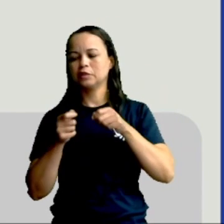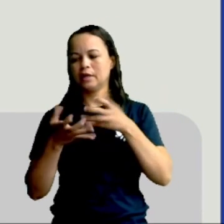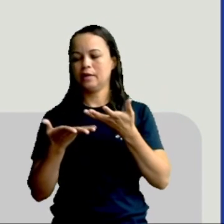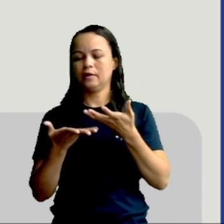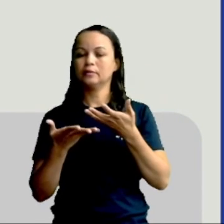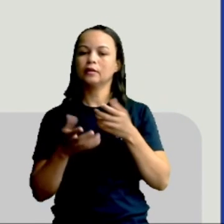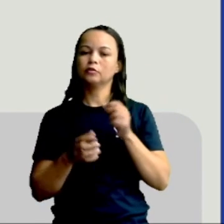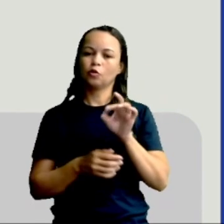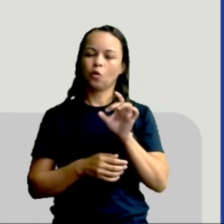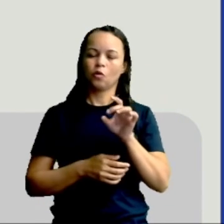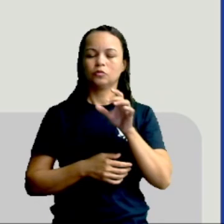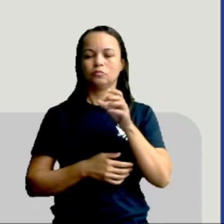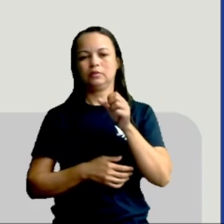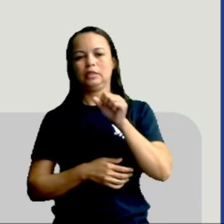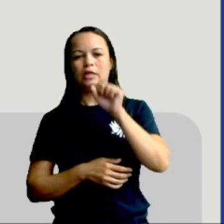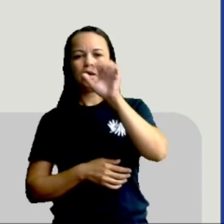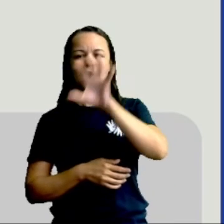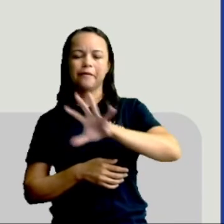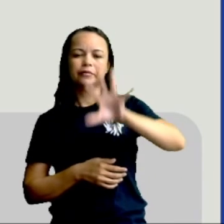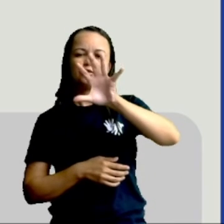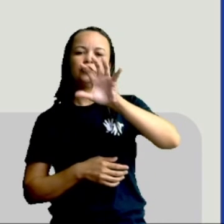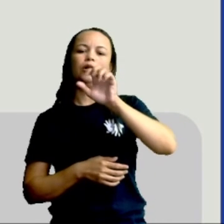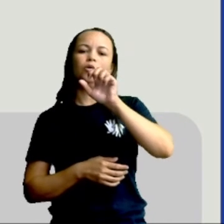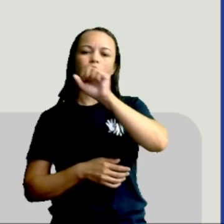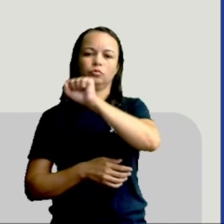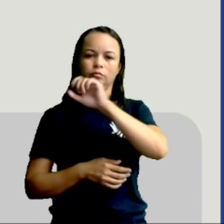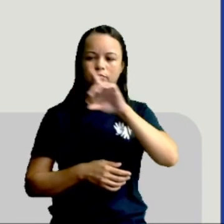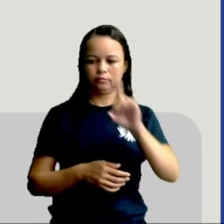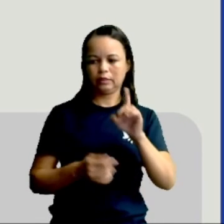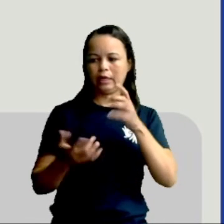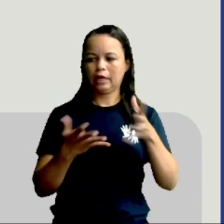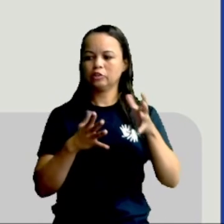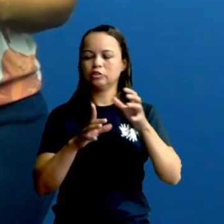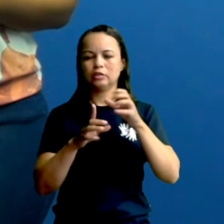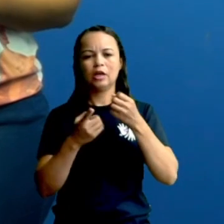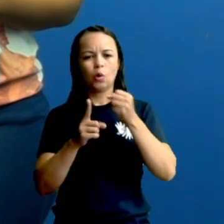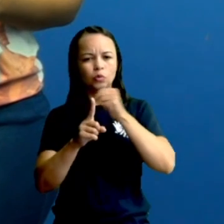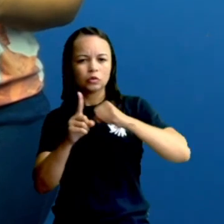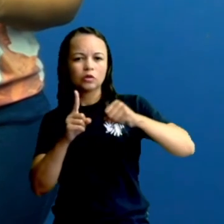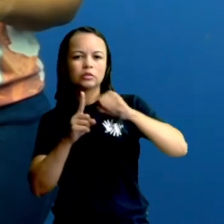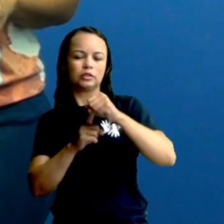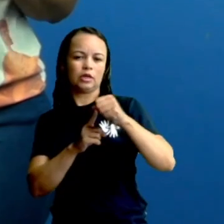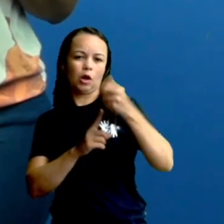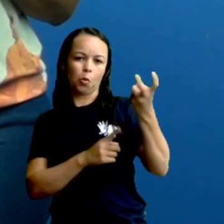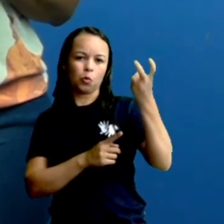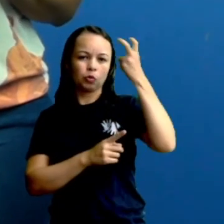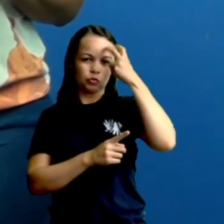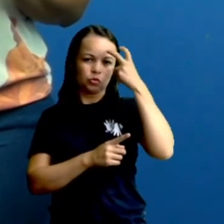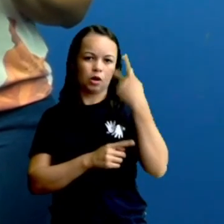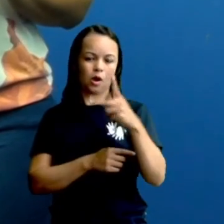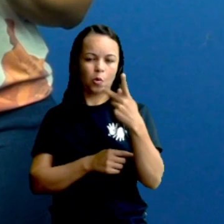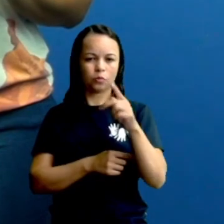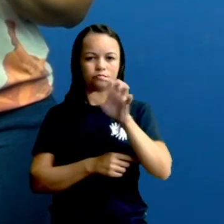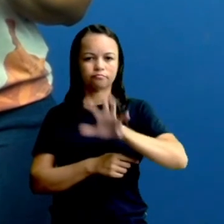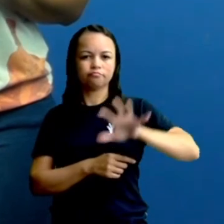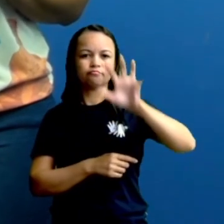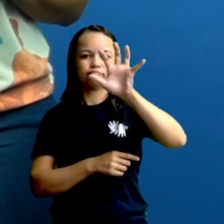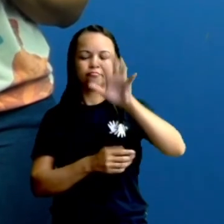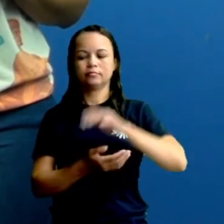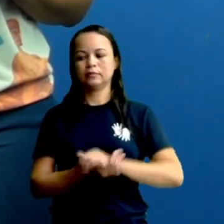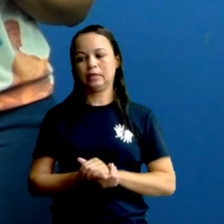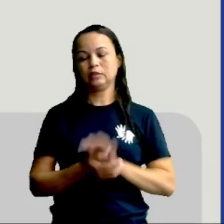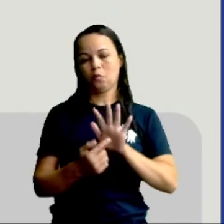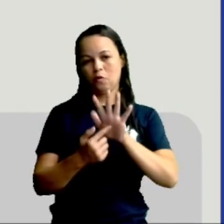região Sudeste, seus aspectos geográficos, sociais e culturais dessa região. E aqui são as